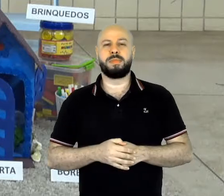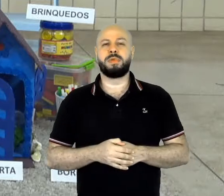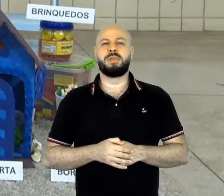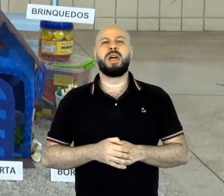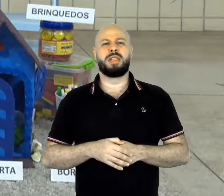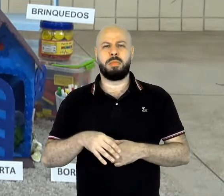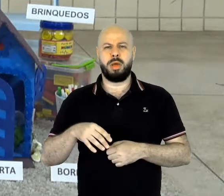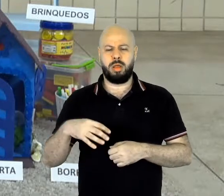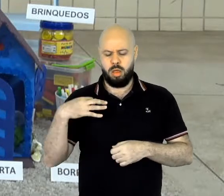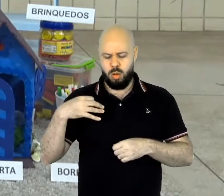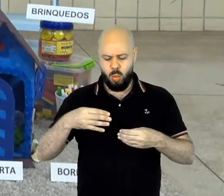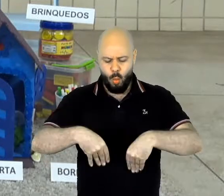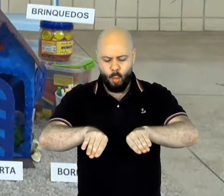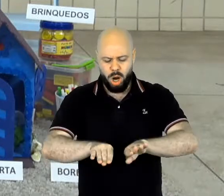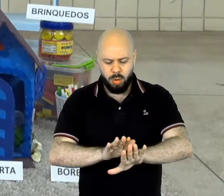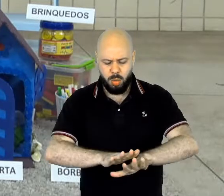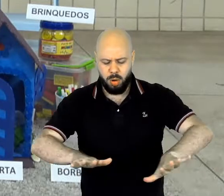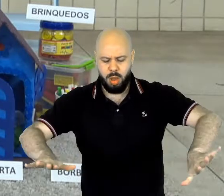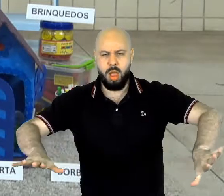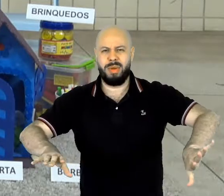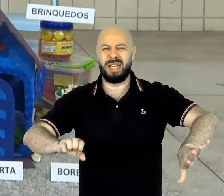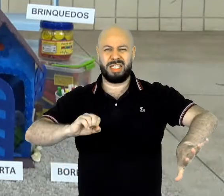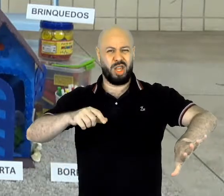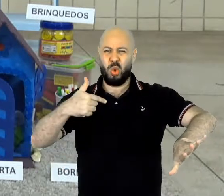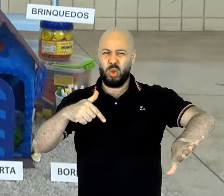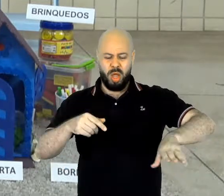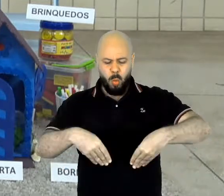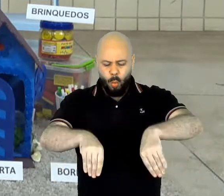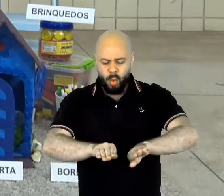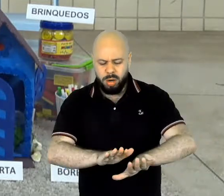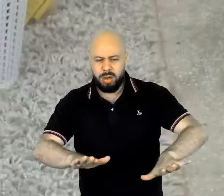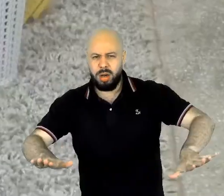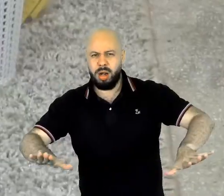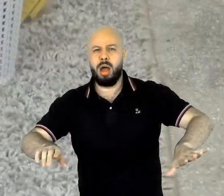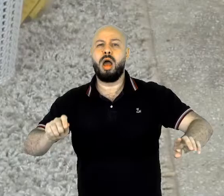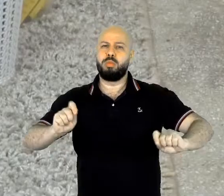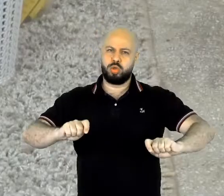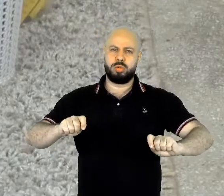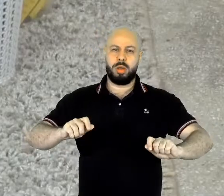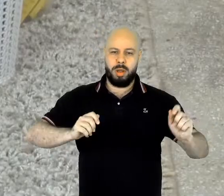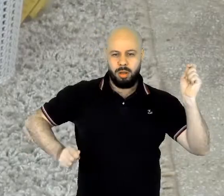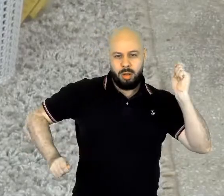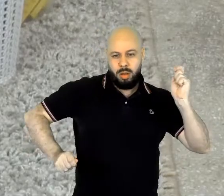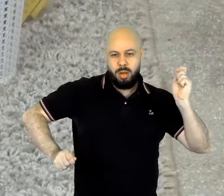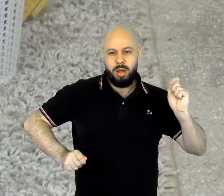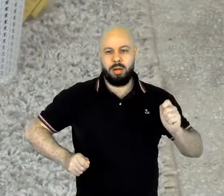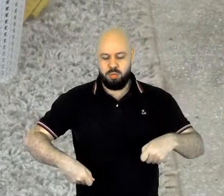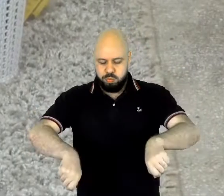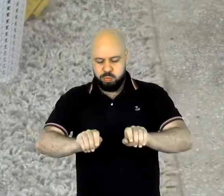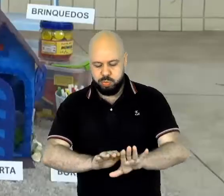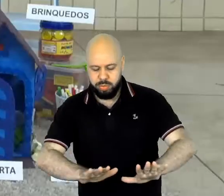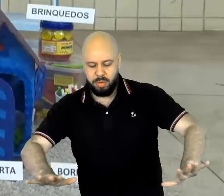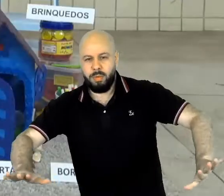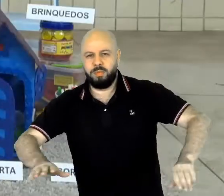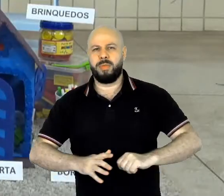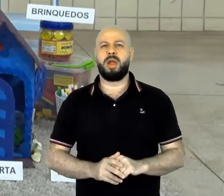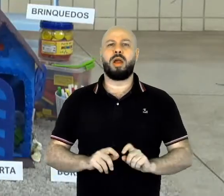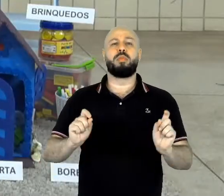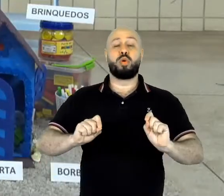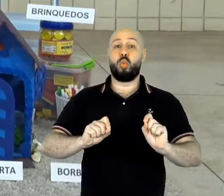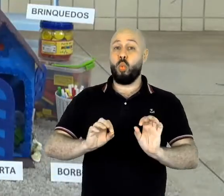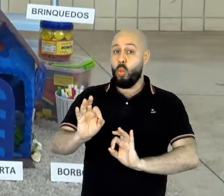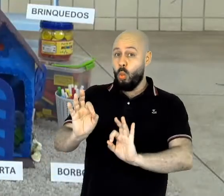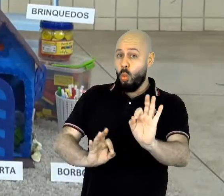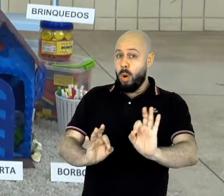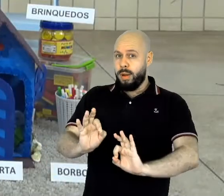tapete. Se você não tiver um tapete, você pode também estar utilizando uma toalha. Essa toalha ou esse tapete você vai organizar